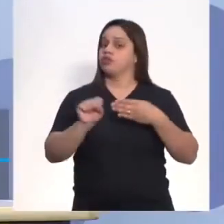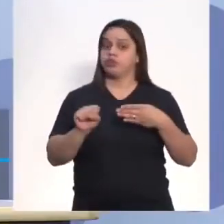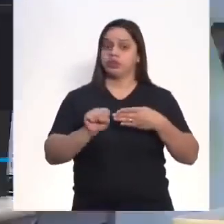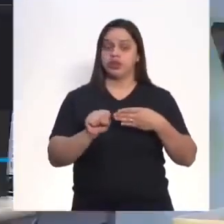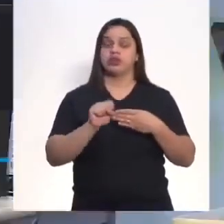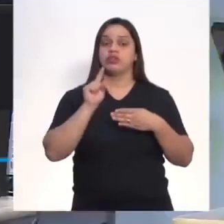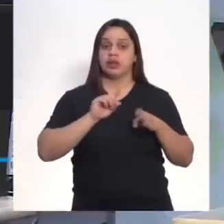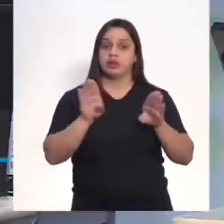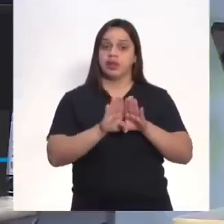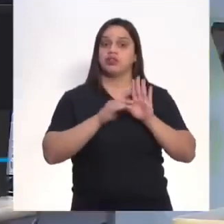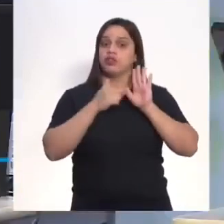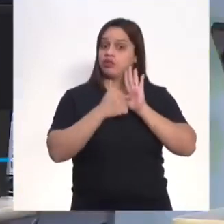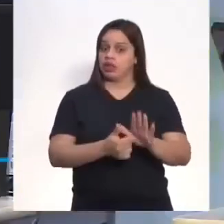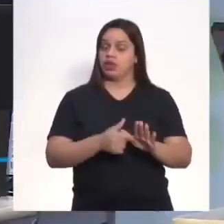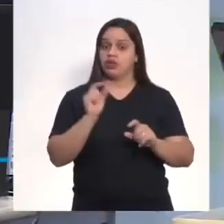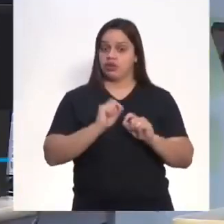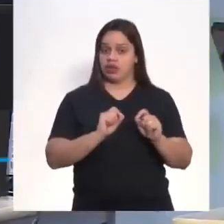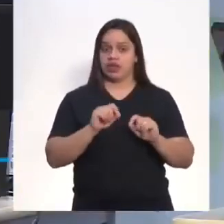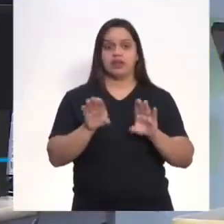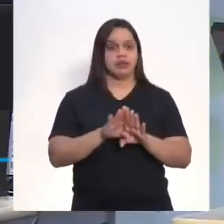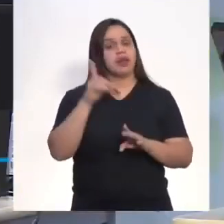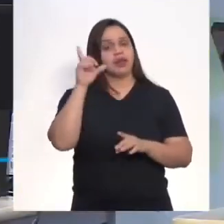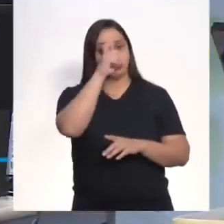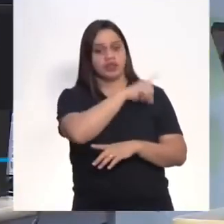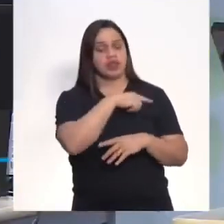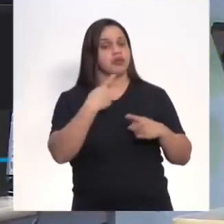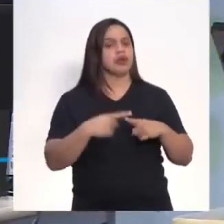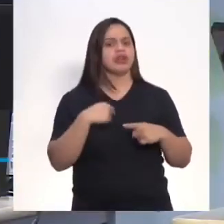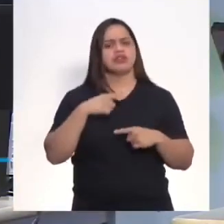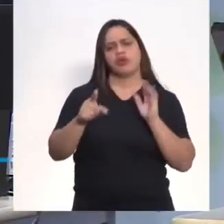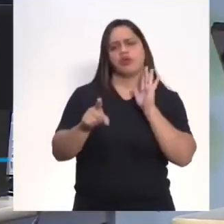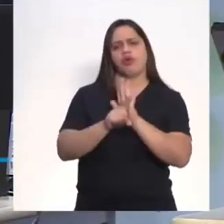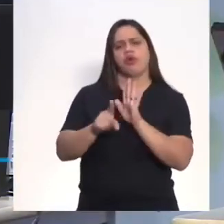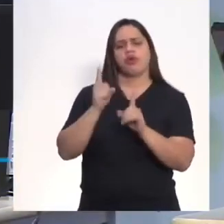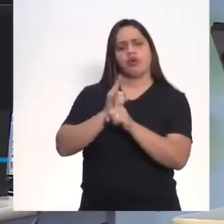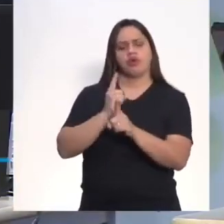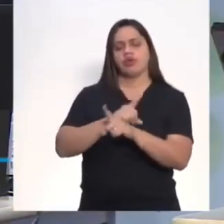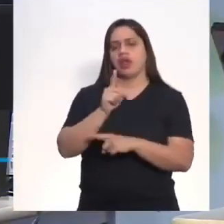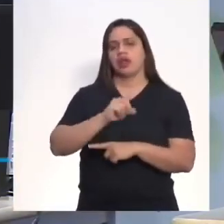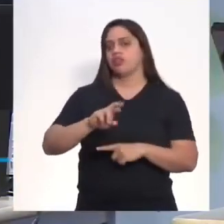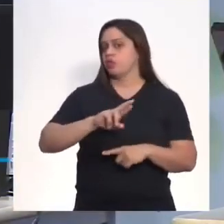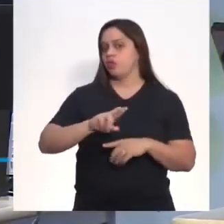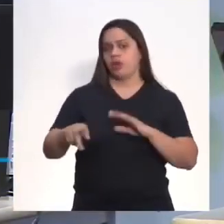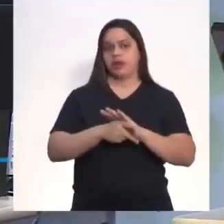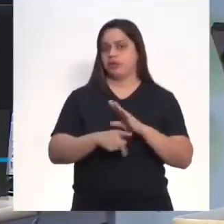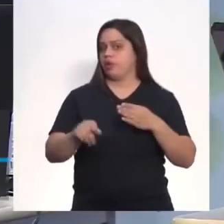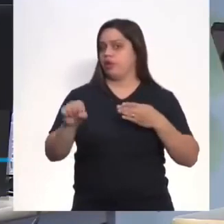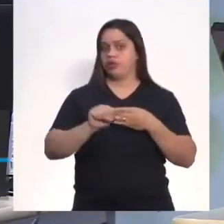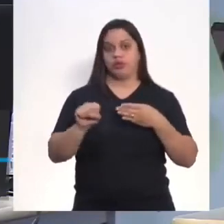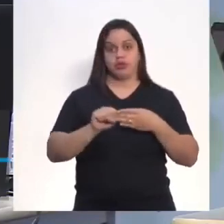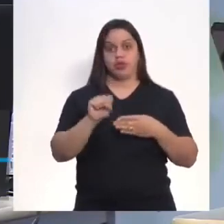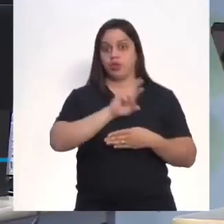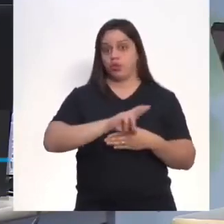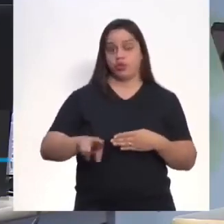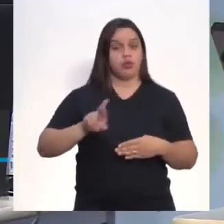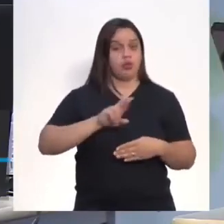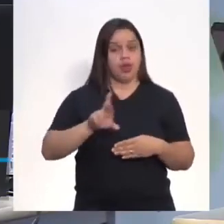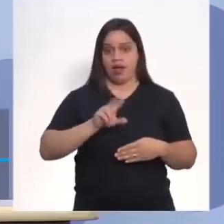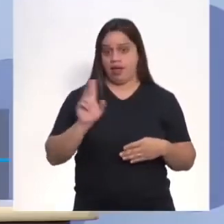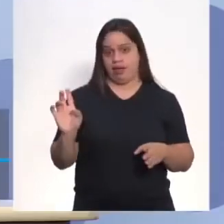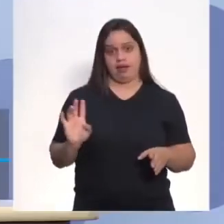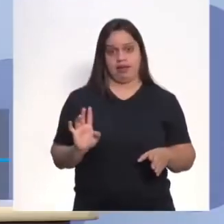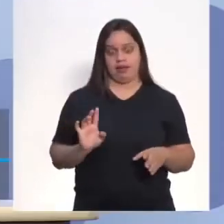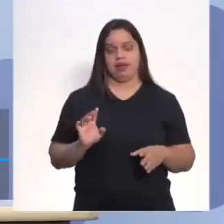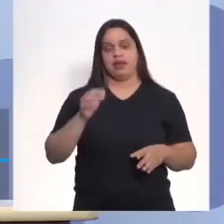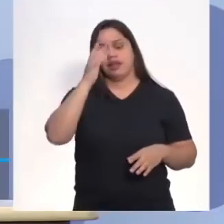Então, também tinha esse nível de dificuldade. Porque se eu achasse uma palavra que não fosse um substantivo, não pontuava, não Isso. conseguia. Então,